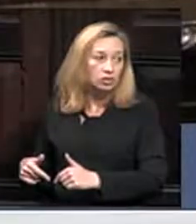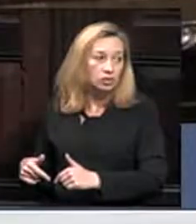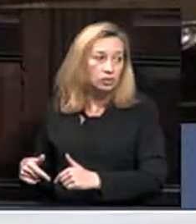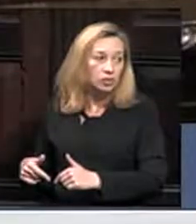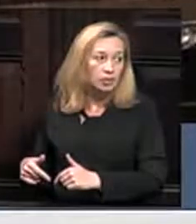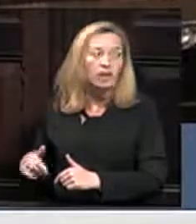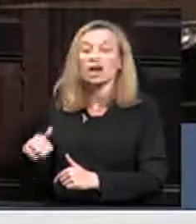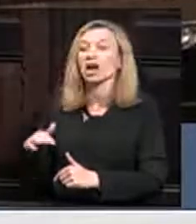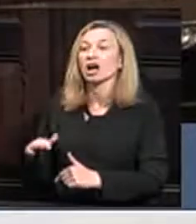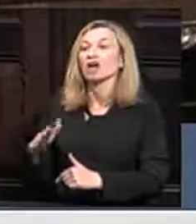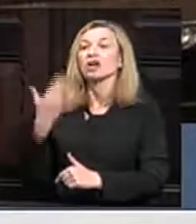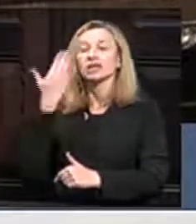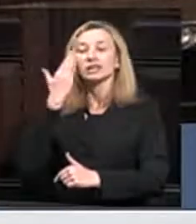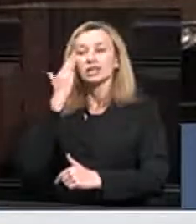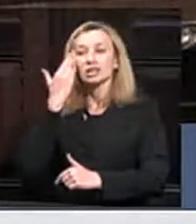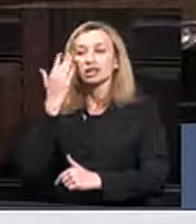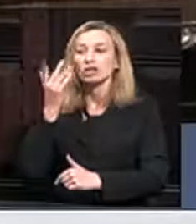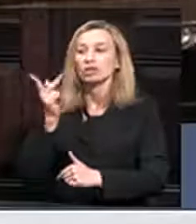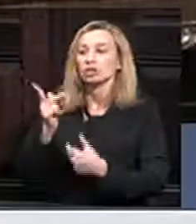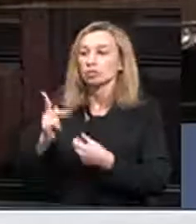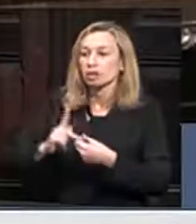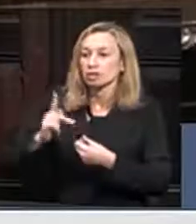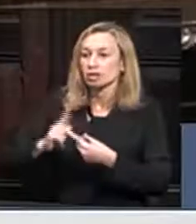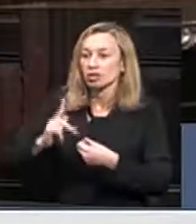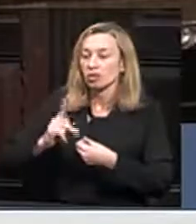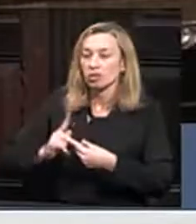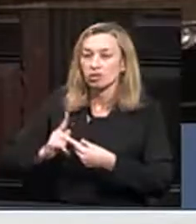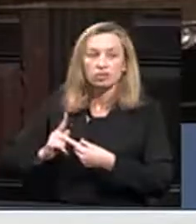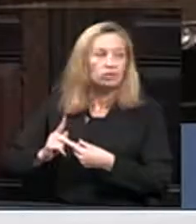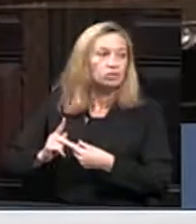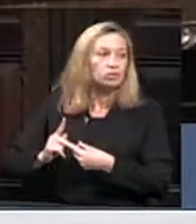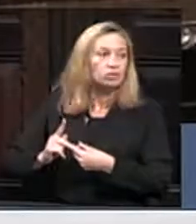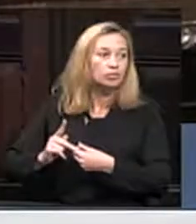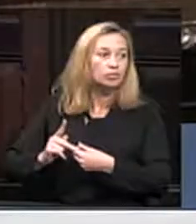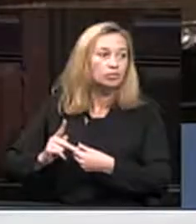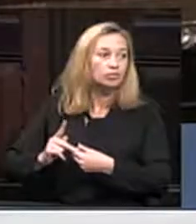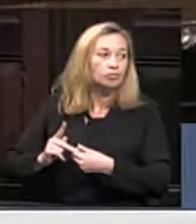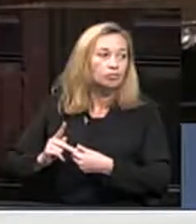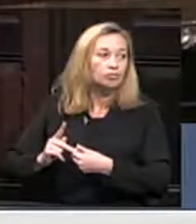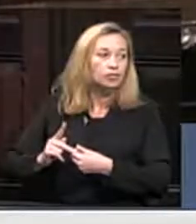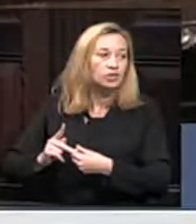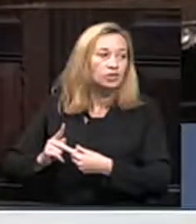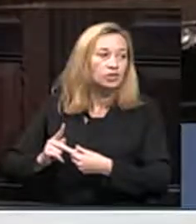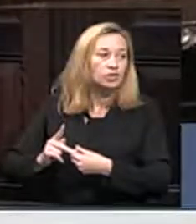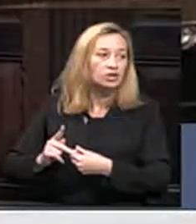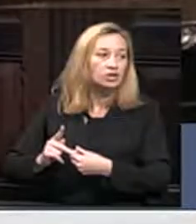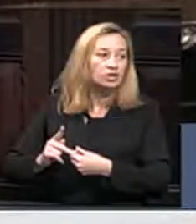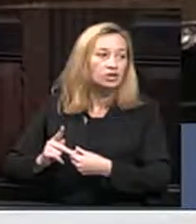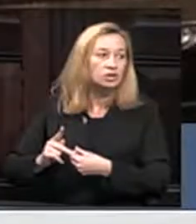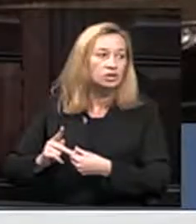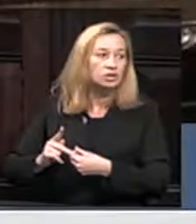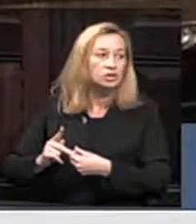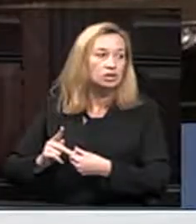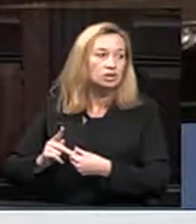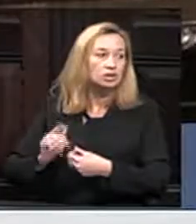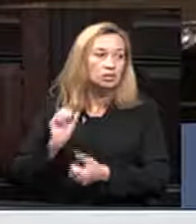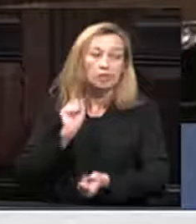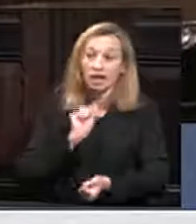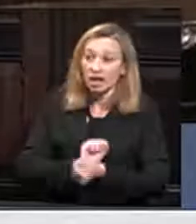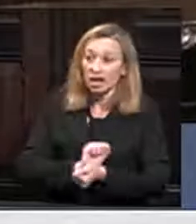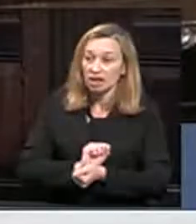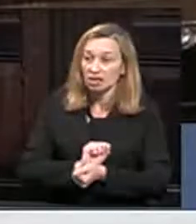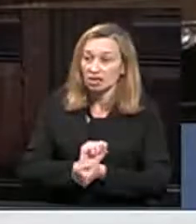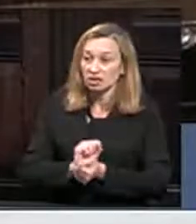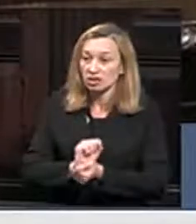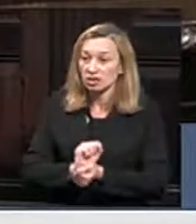do petróleo deixavam de assumir, o montante de investimento que eram necessários